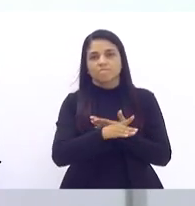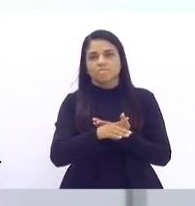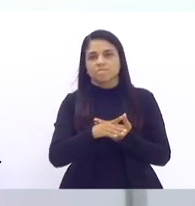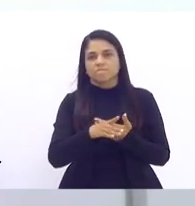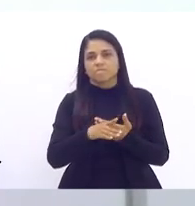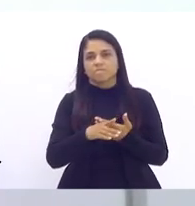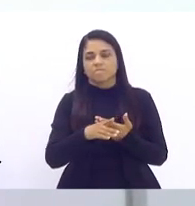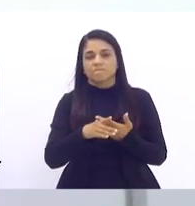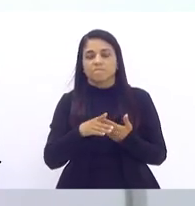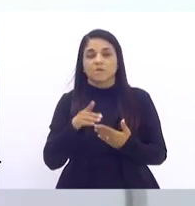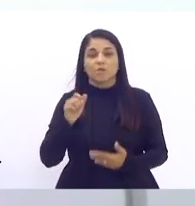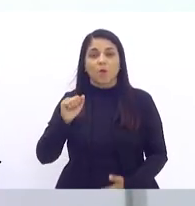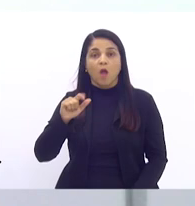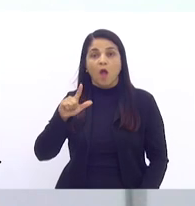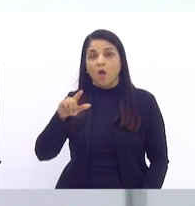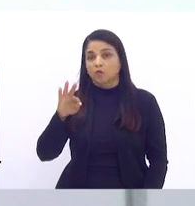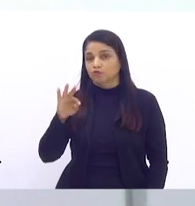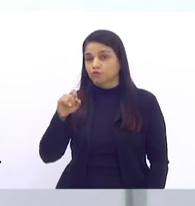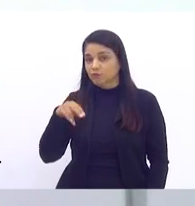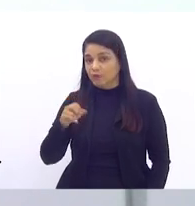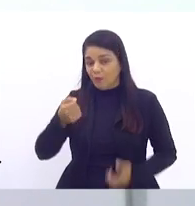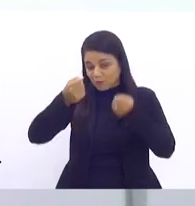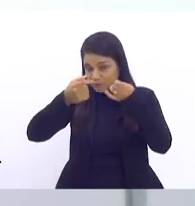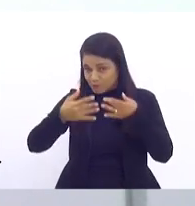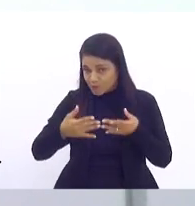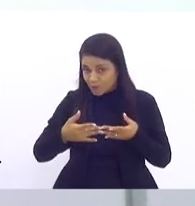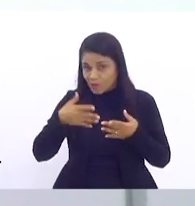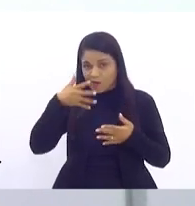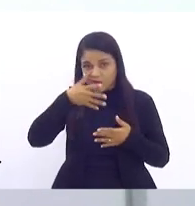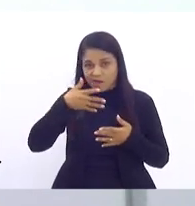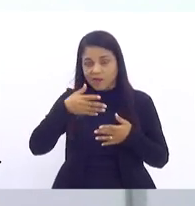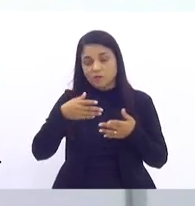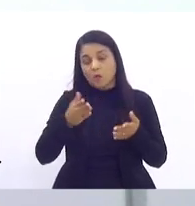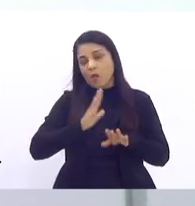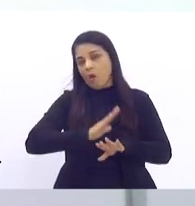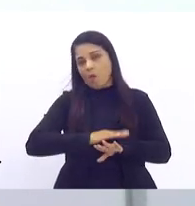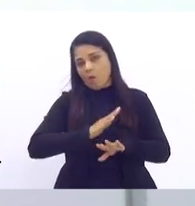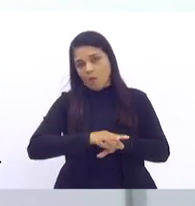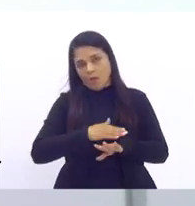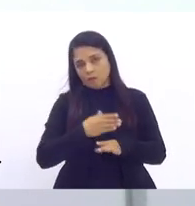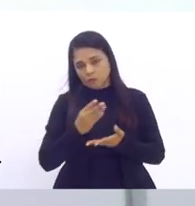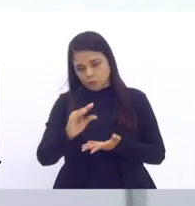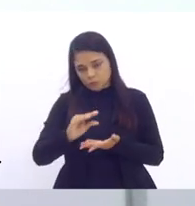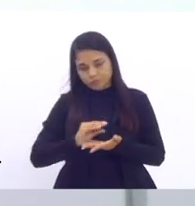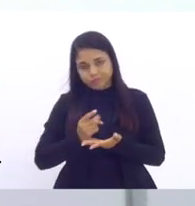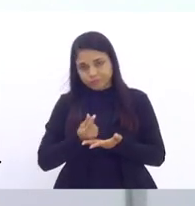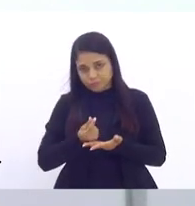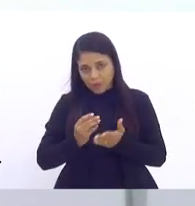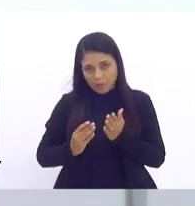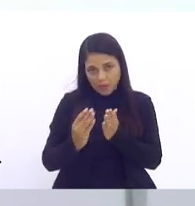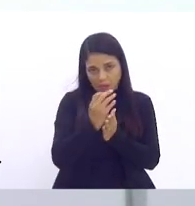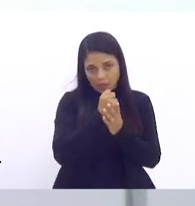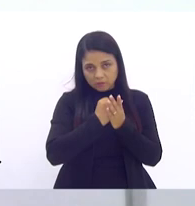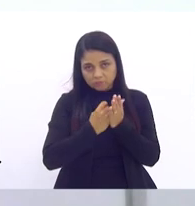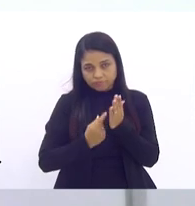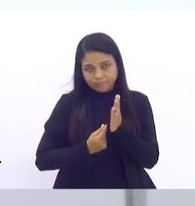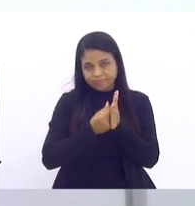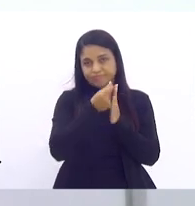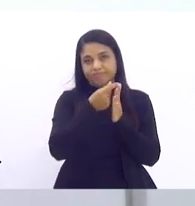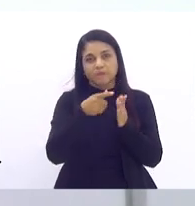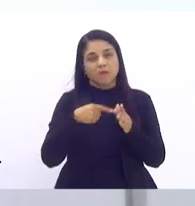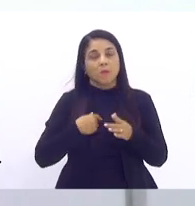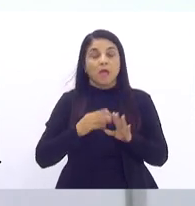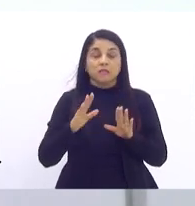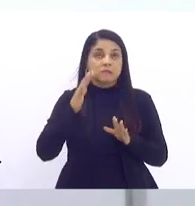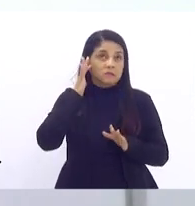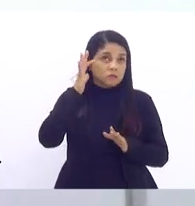não é um momento de espaço no orçamento público que se permita sonhar com o projeto dessa magnitude mas